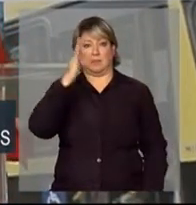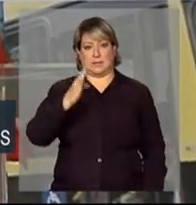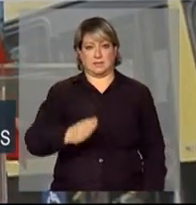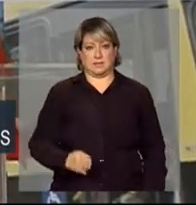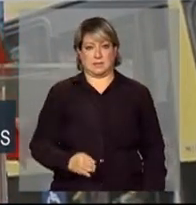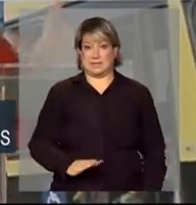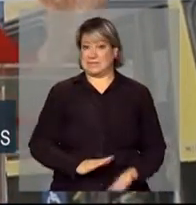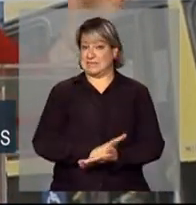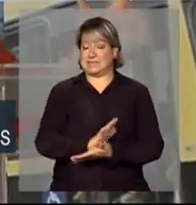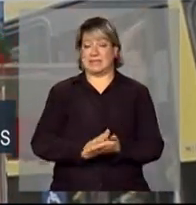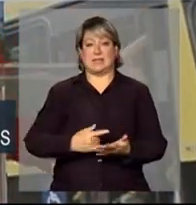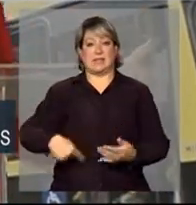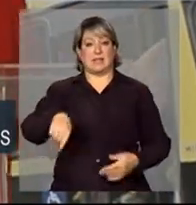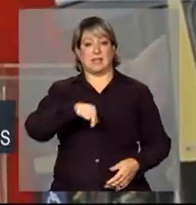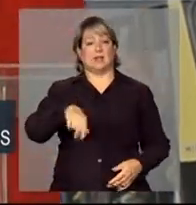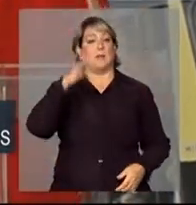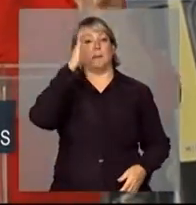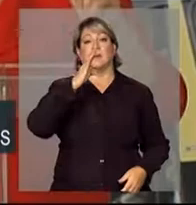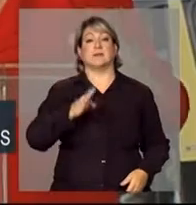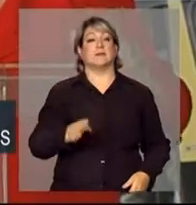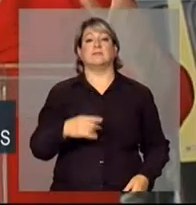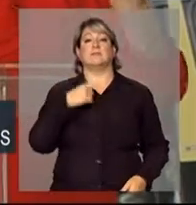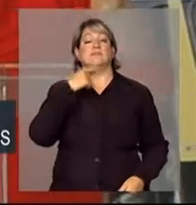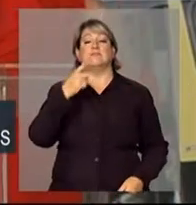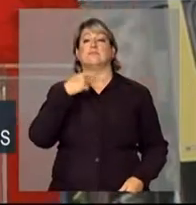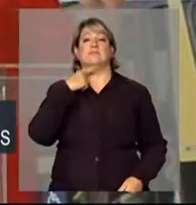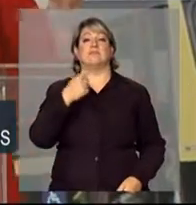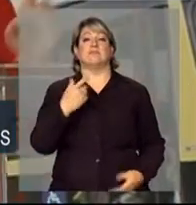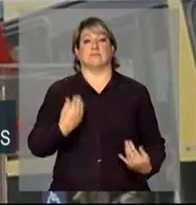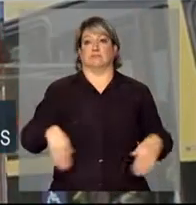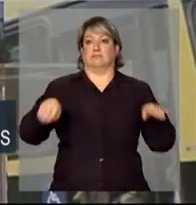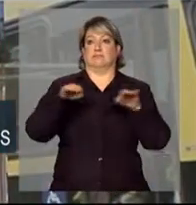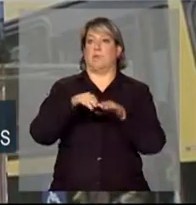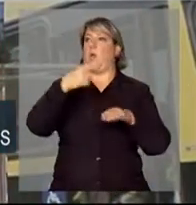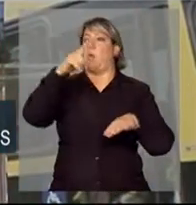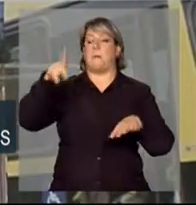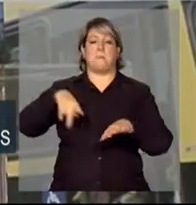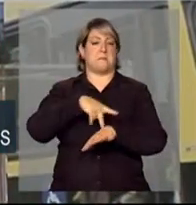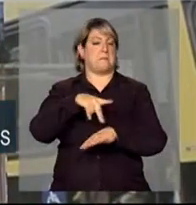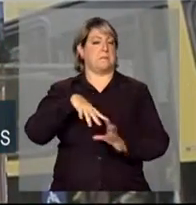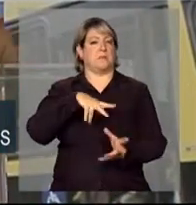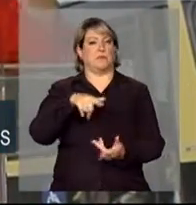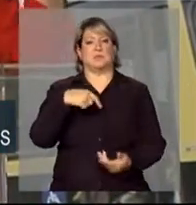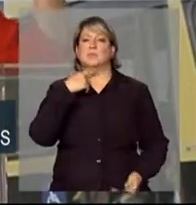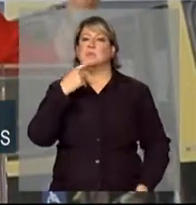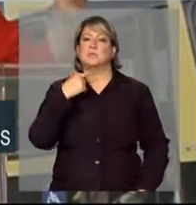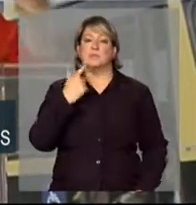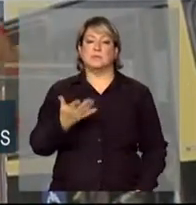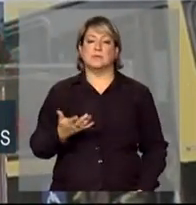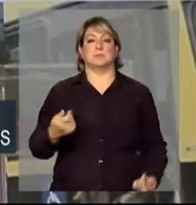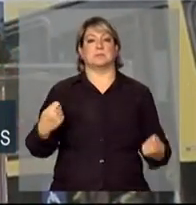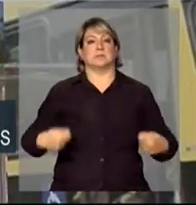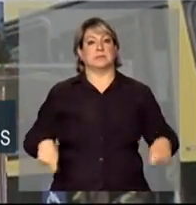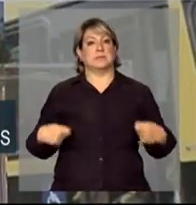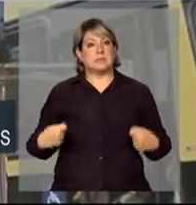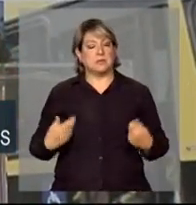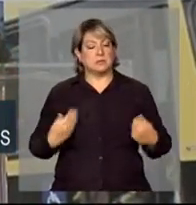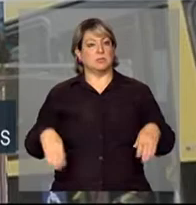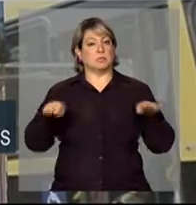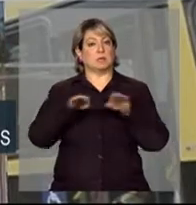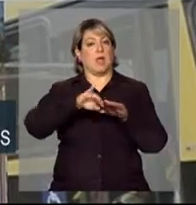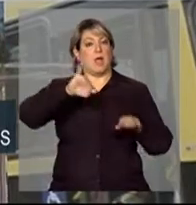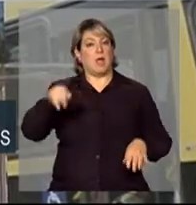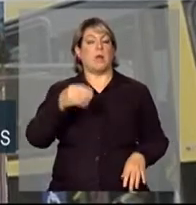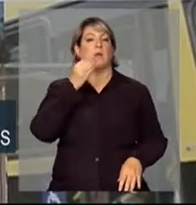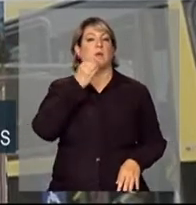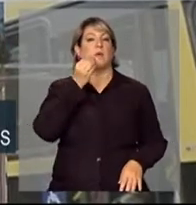Sem eles, o Brasil não compete internacionalmente como deve, nem aproveita todas